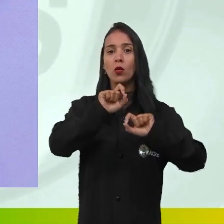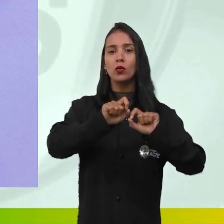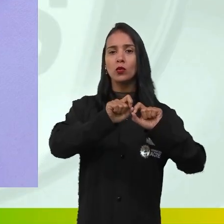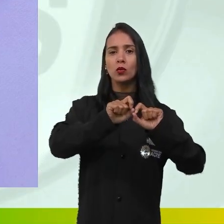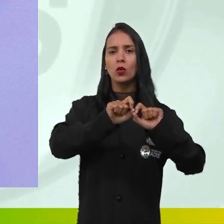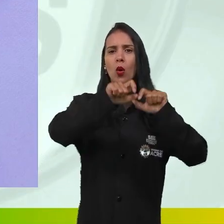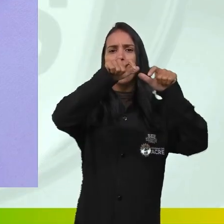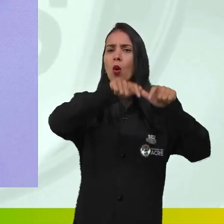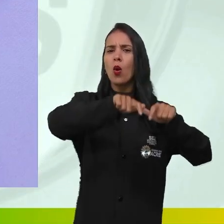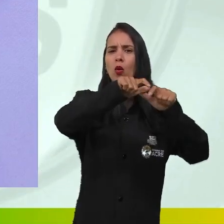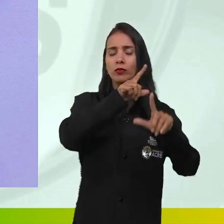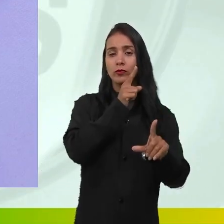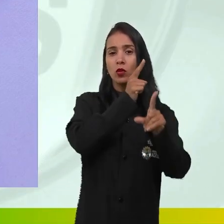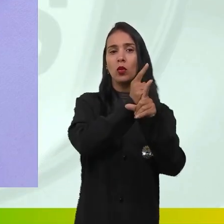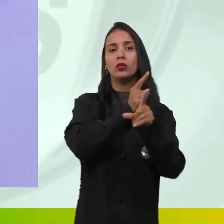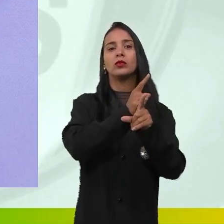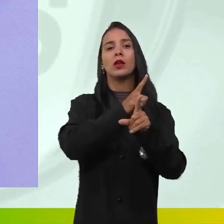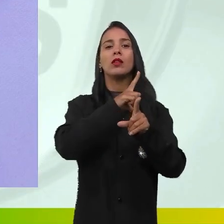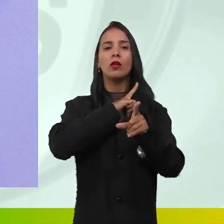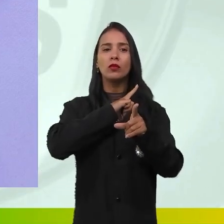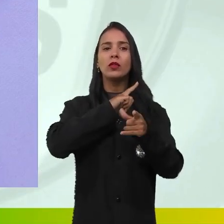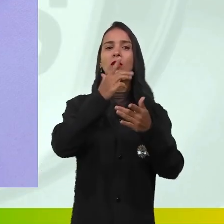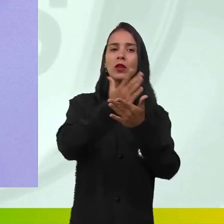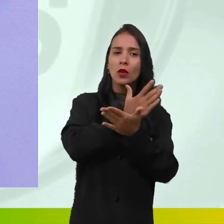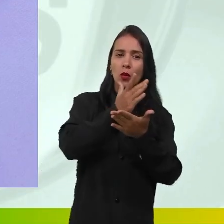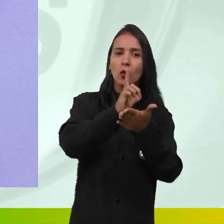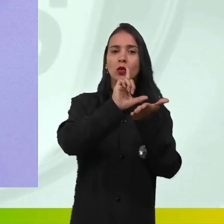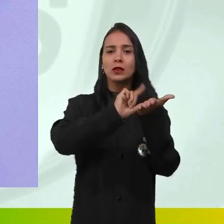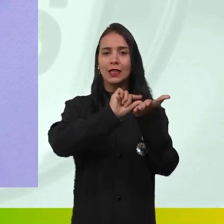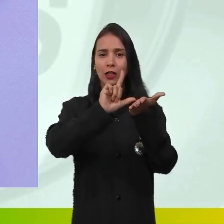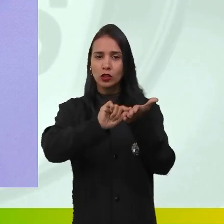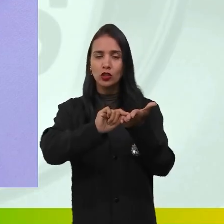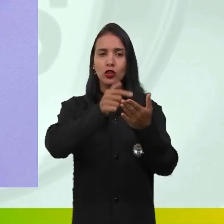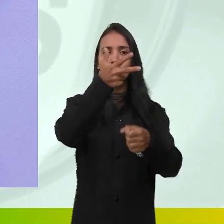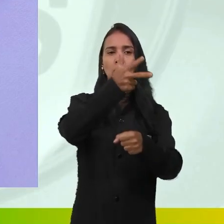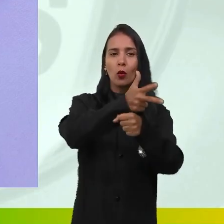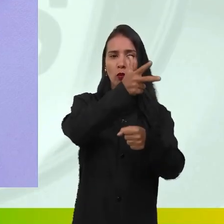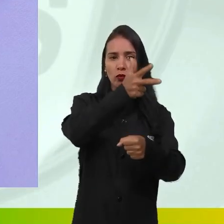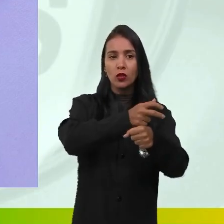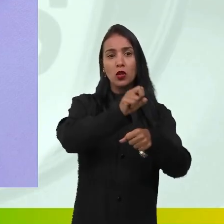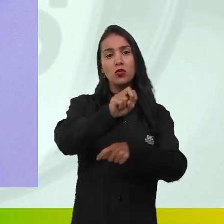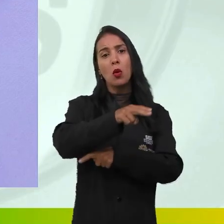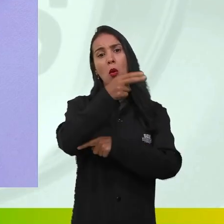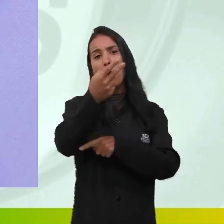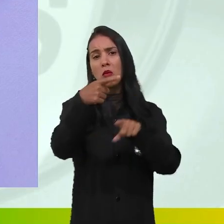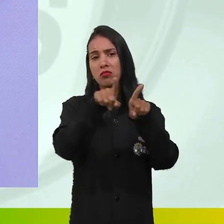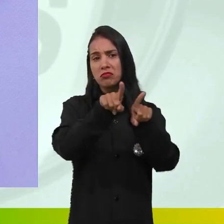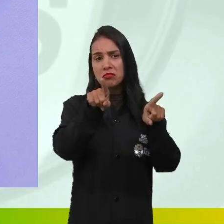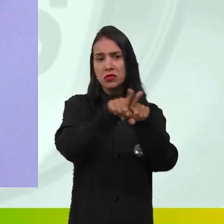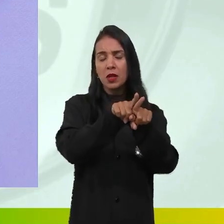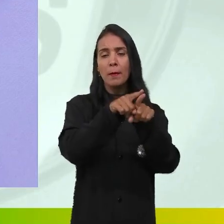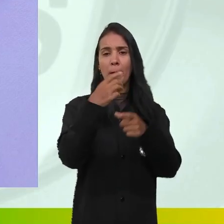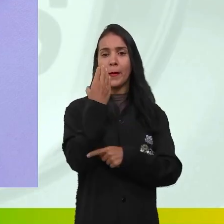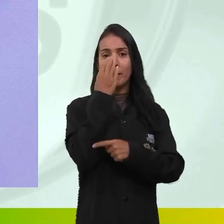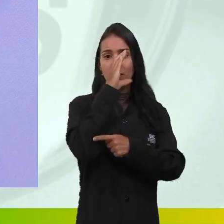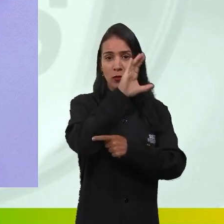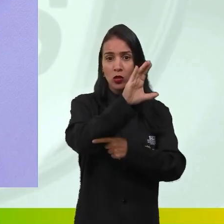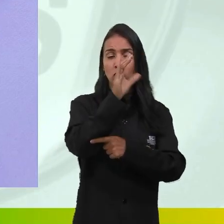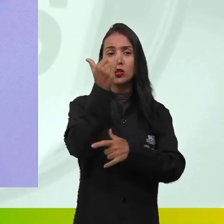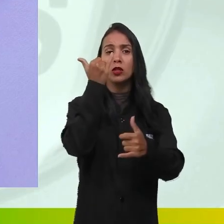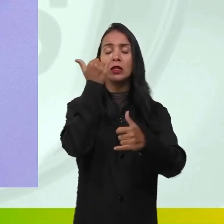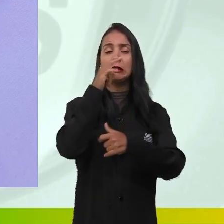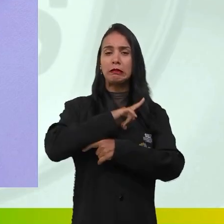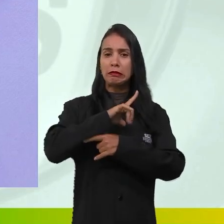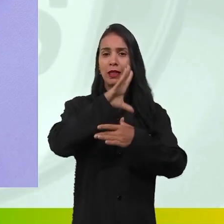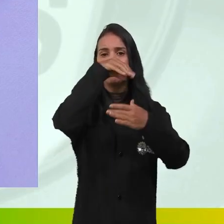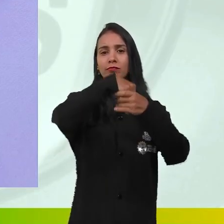Então, eu tenho artigos, vídeos ou postagens que contêm informações falsas ou distorcidas, criando uma